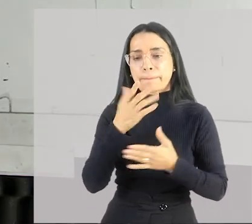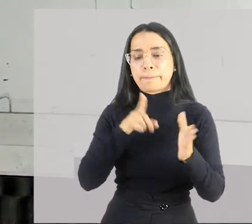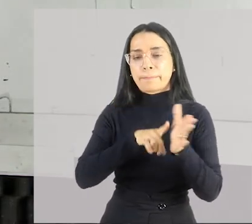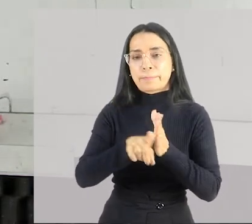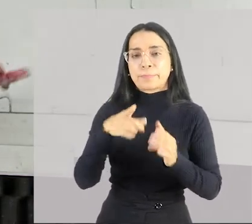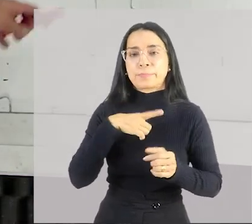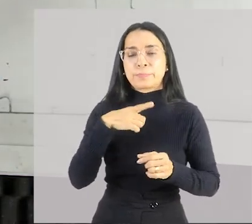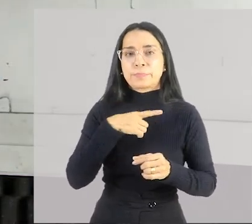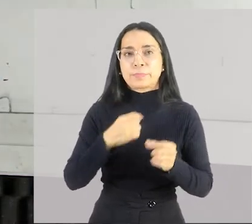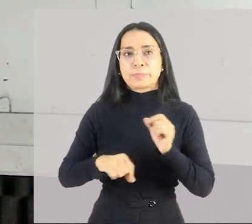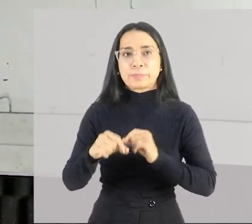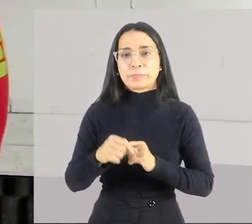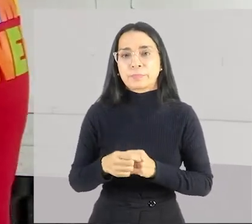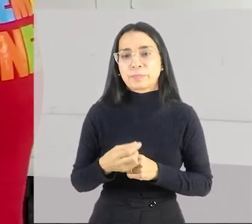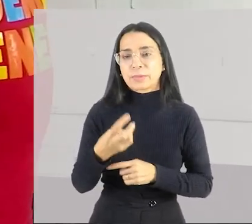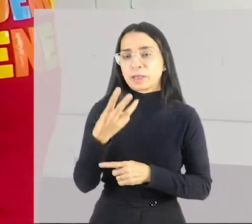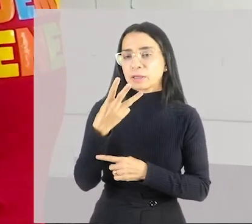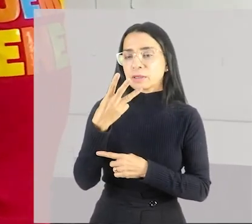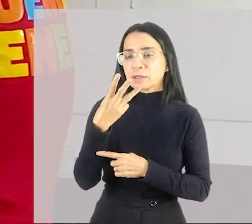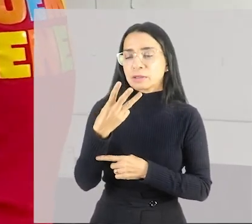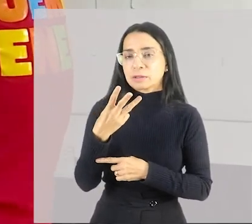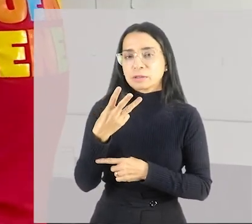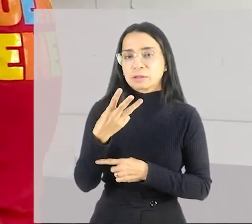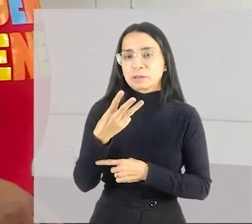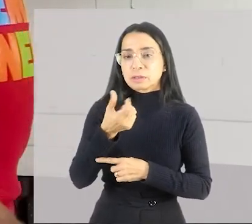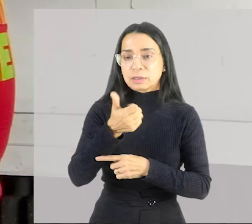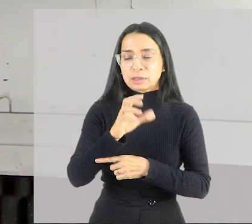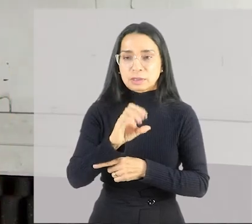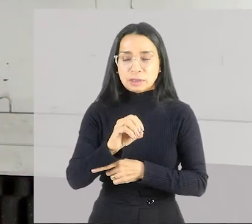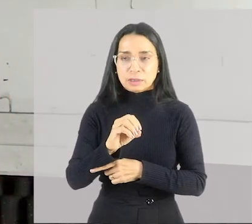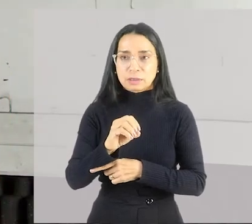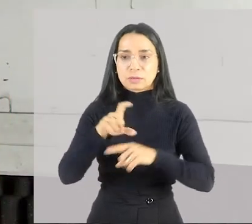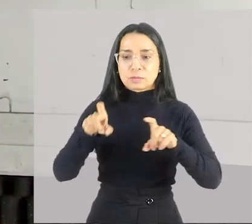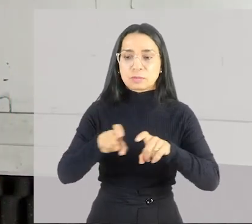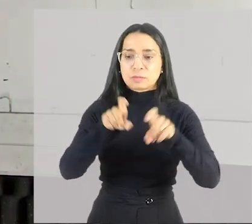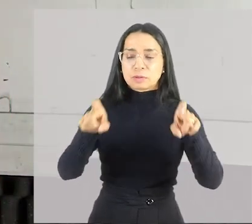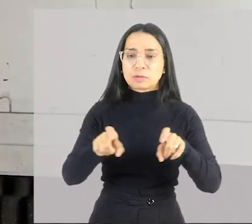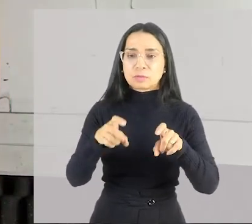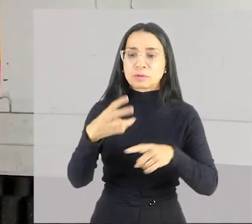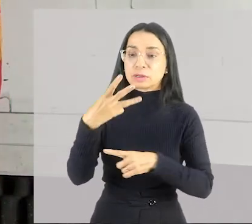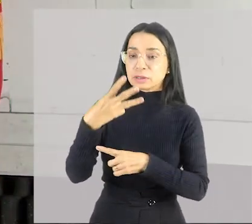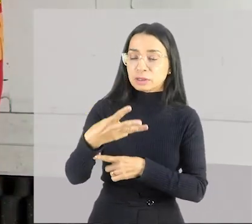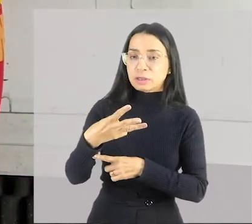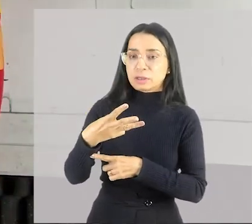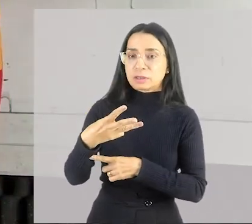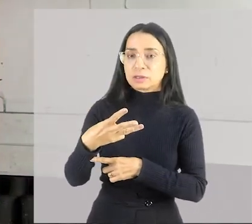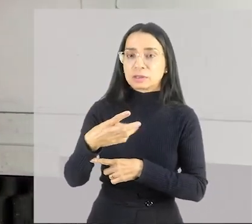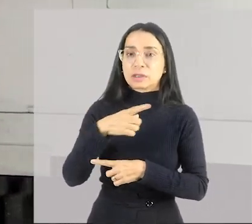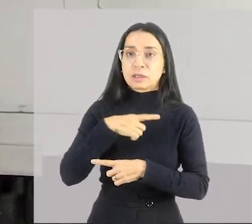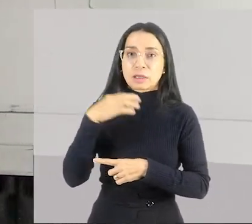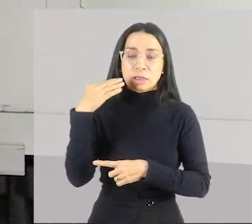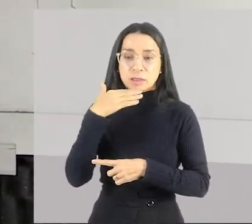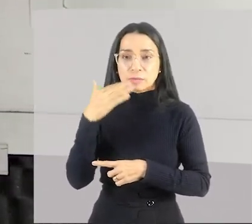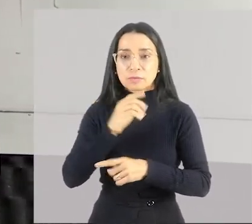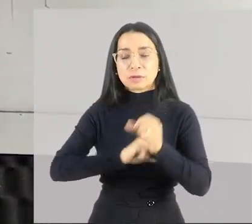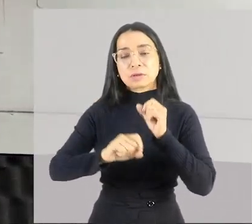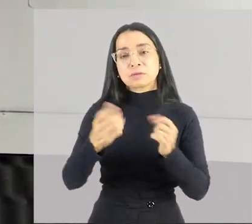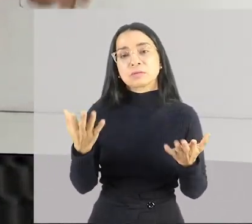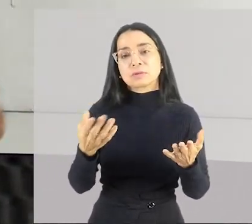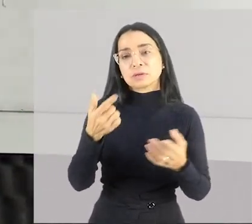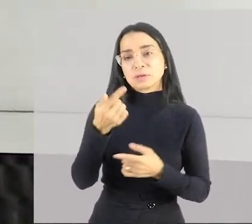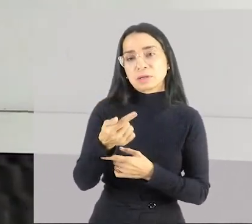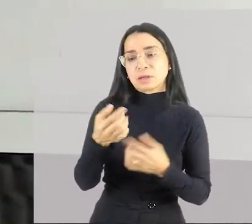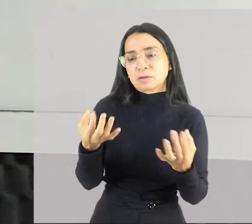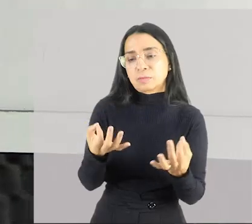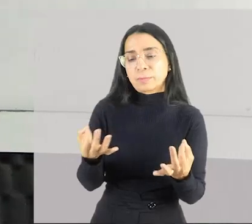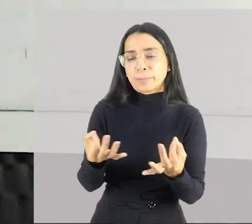você tem três computadores 10 computadores três são defeituosos e sete estão